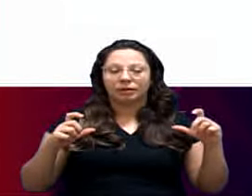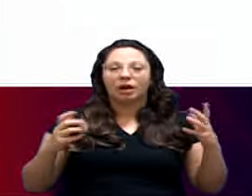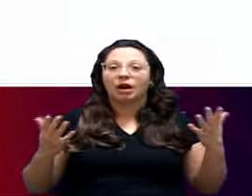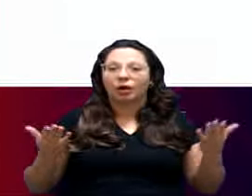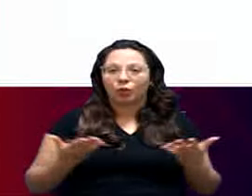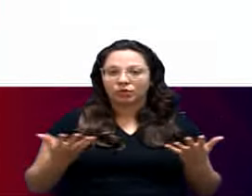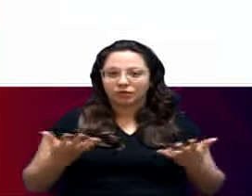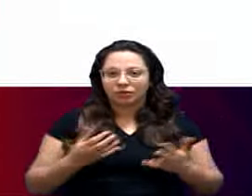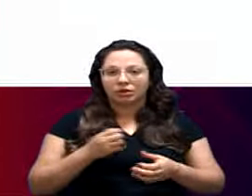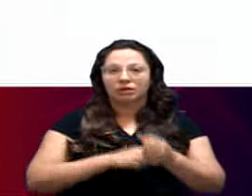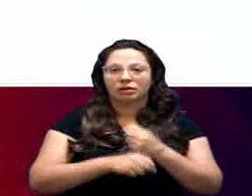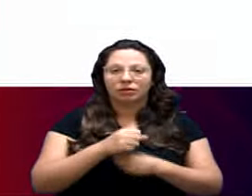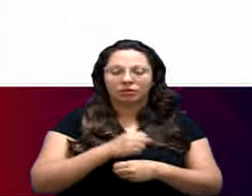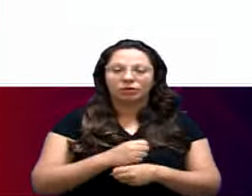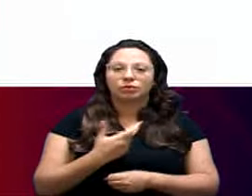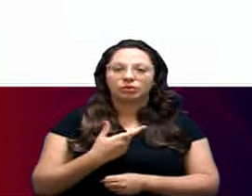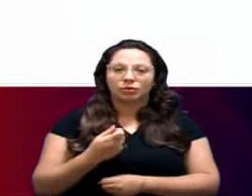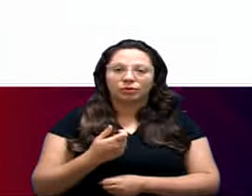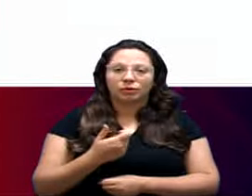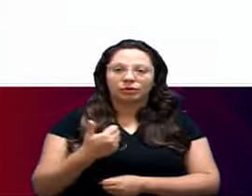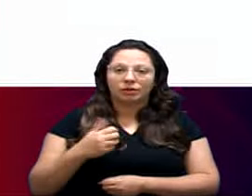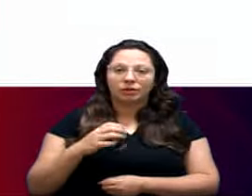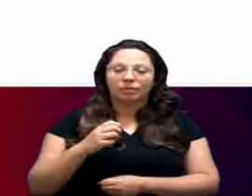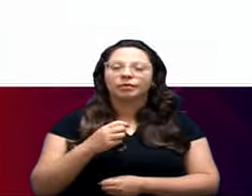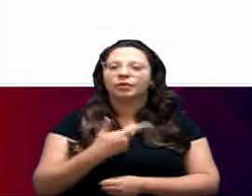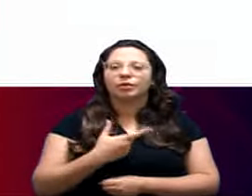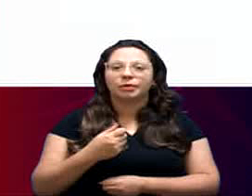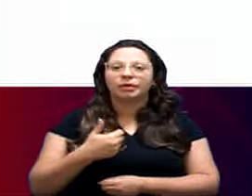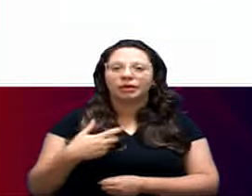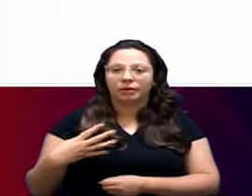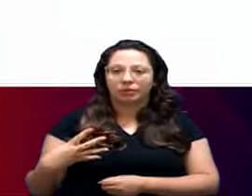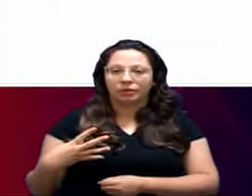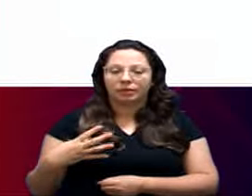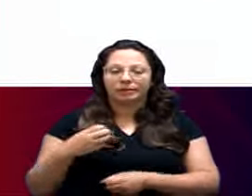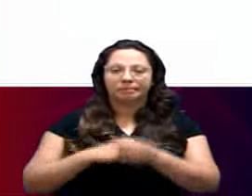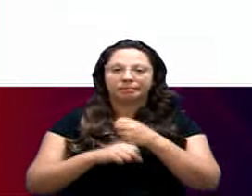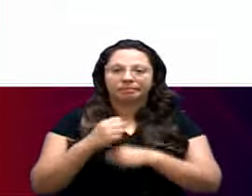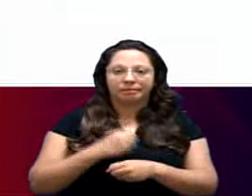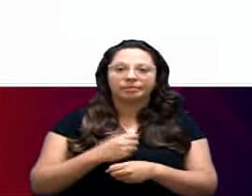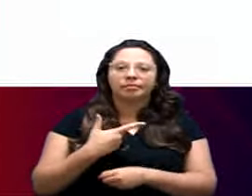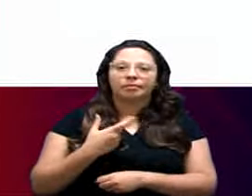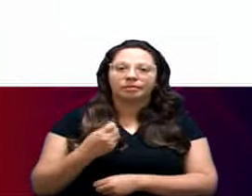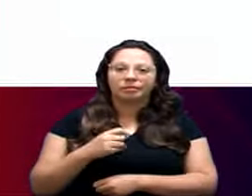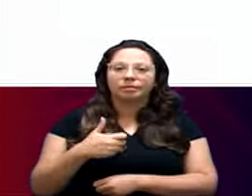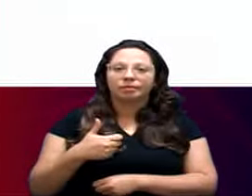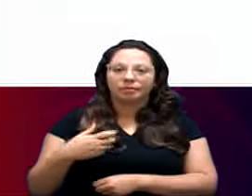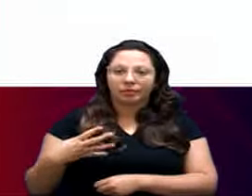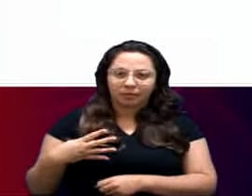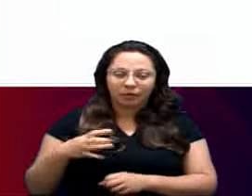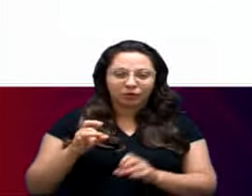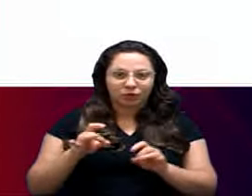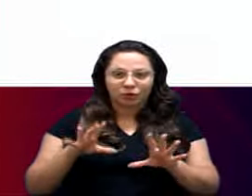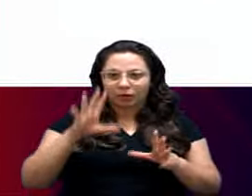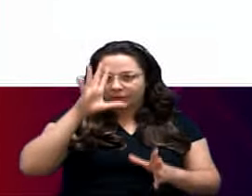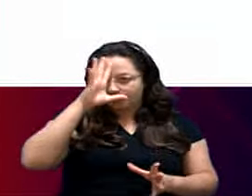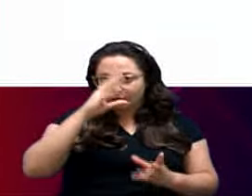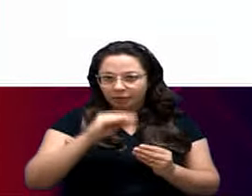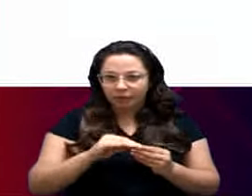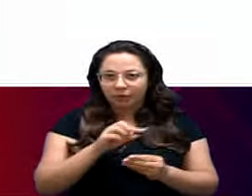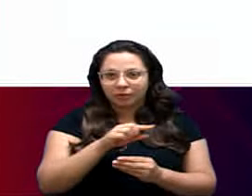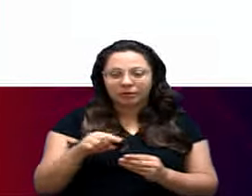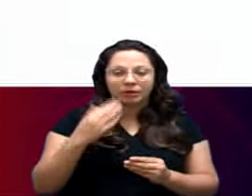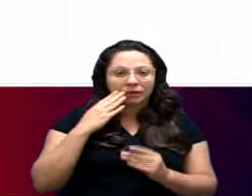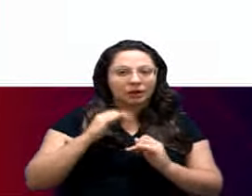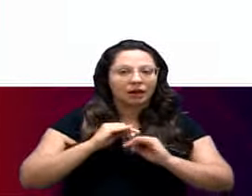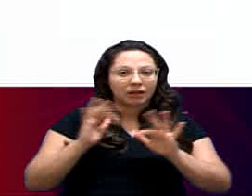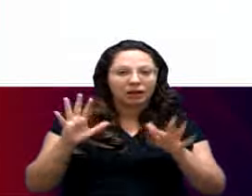o plano de 2014 só para contextualizar Qual o